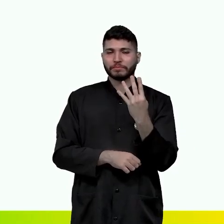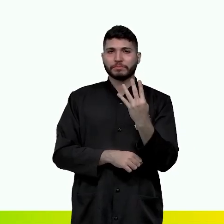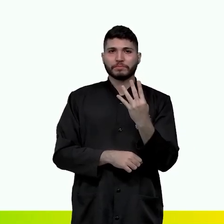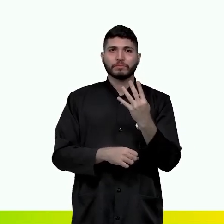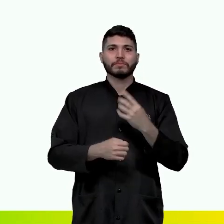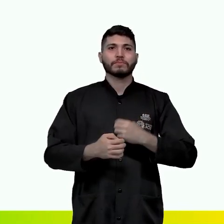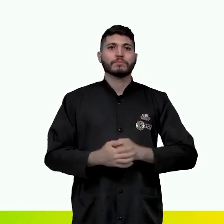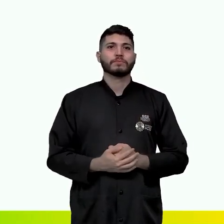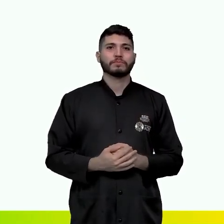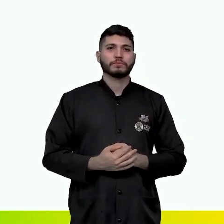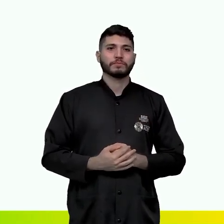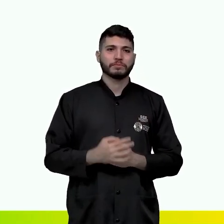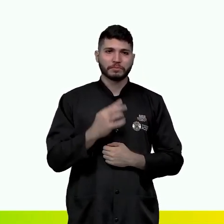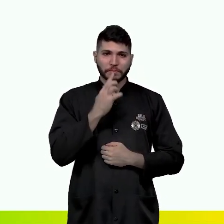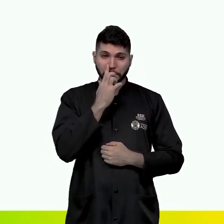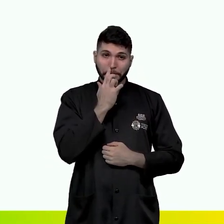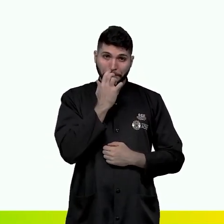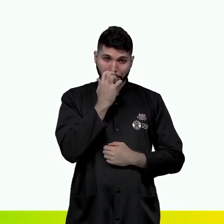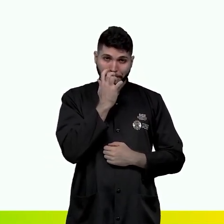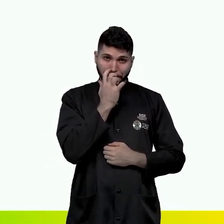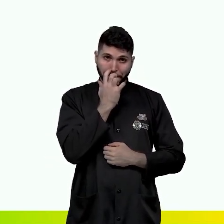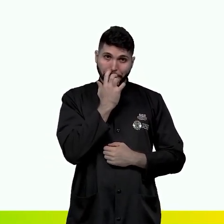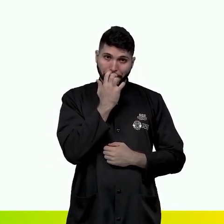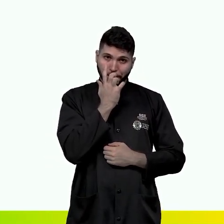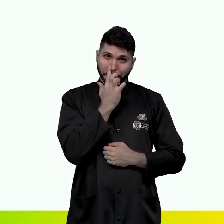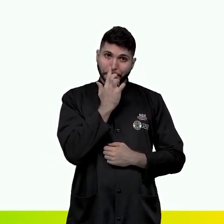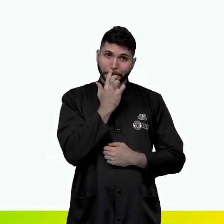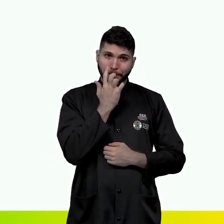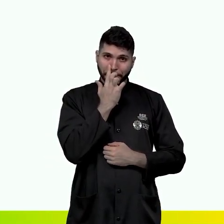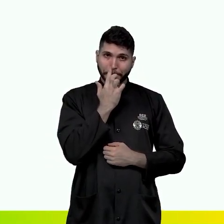deixa eu apagar aqui, mudar essa letra,